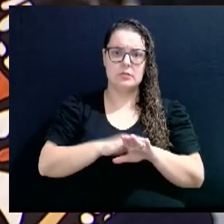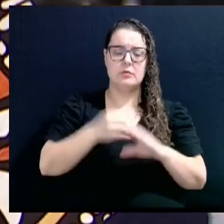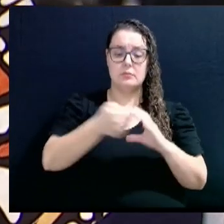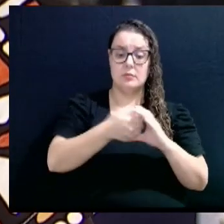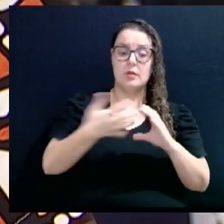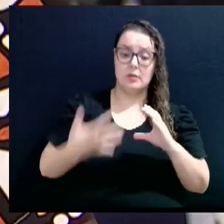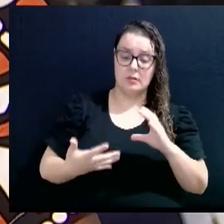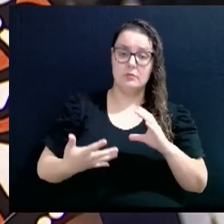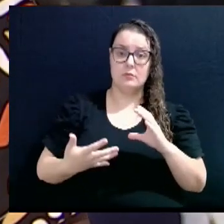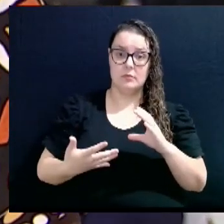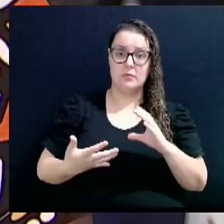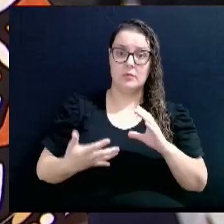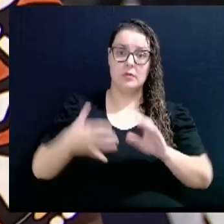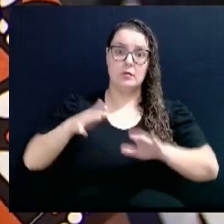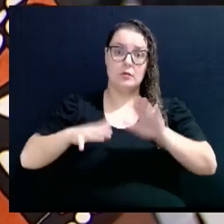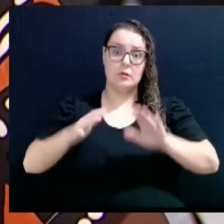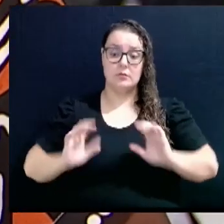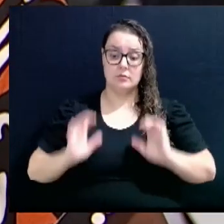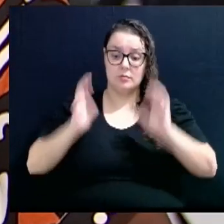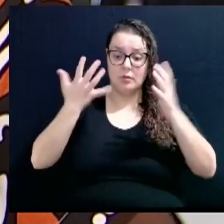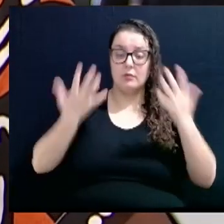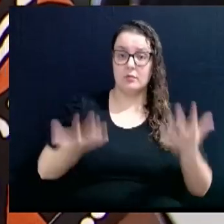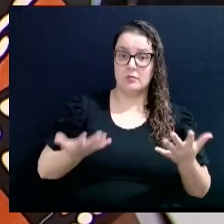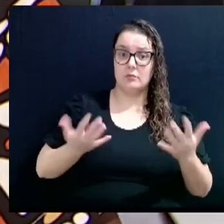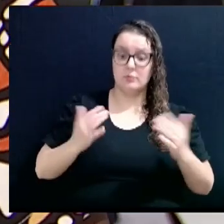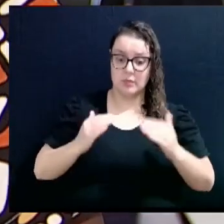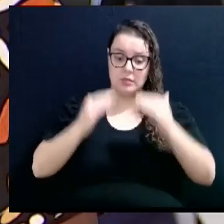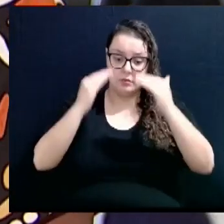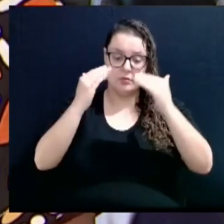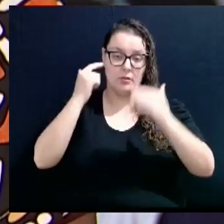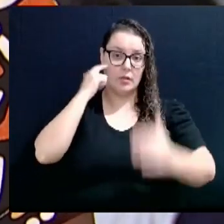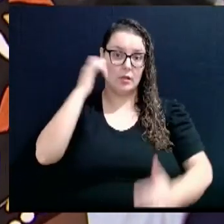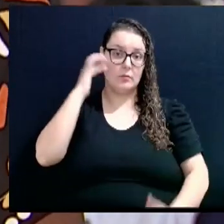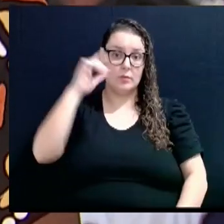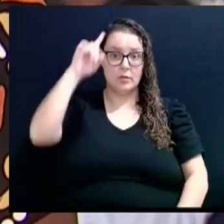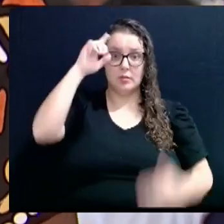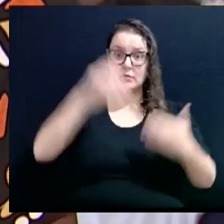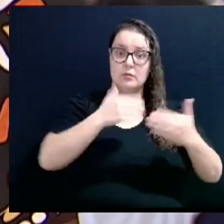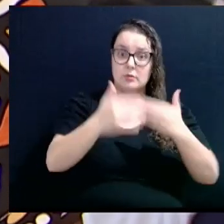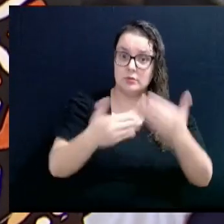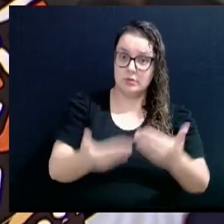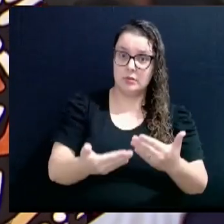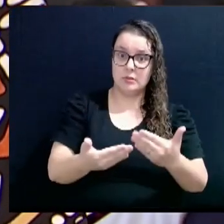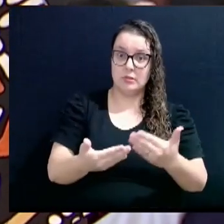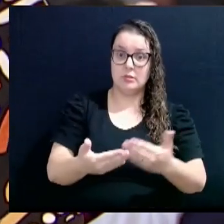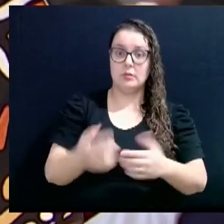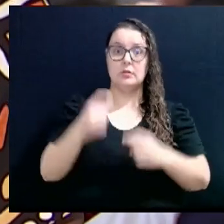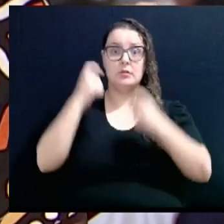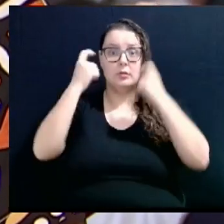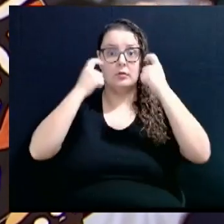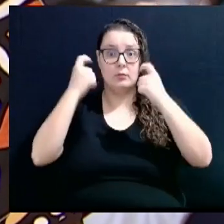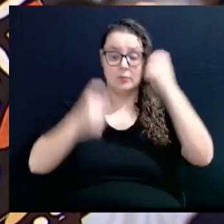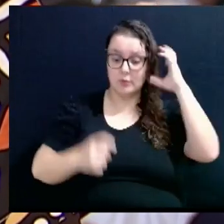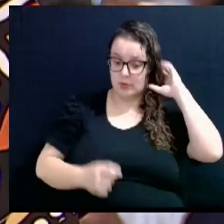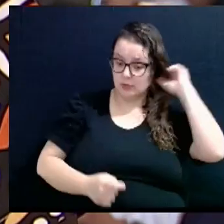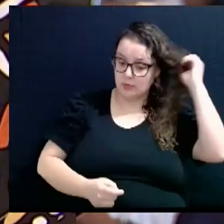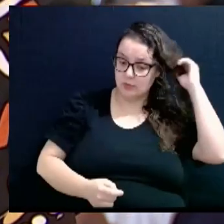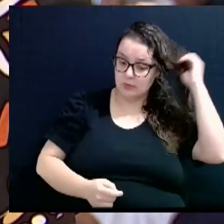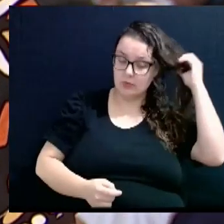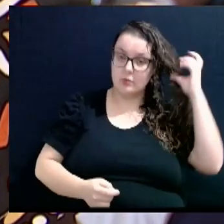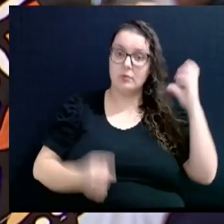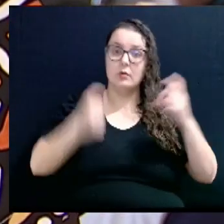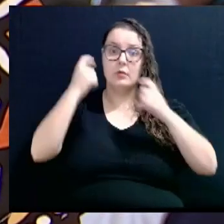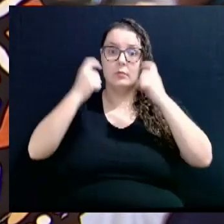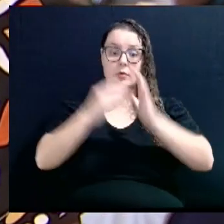vezes, evento, mas, sobretudo, pensando no cotidiano. Então, a preocupação com o cabelo, a preocupação com a estética da